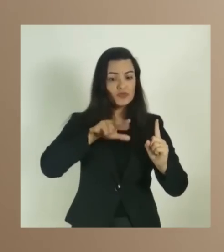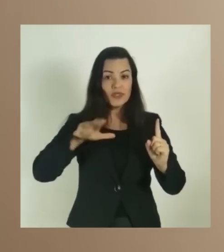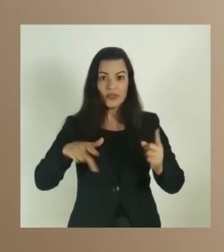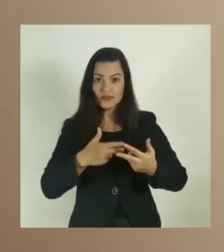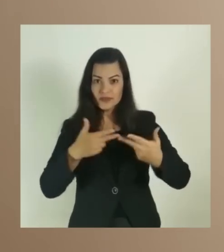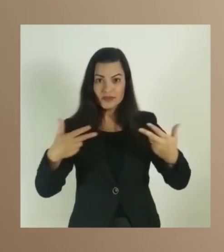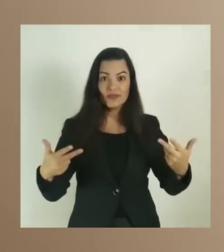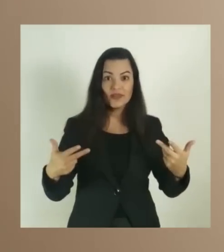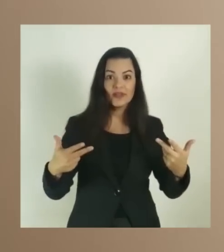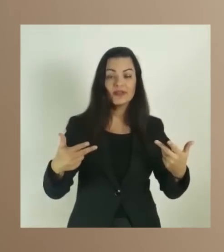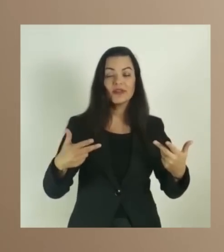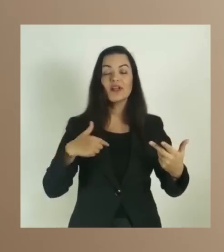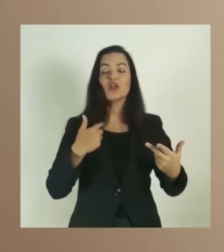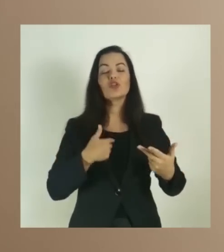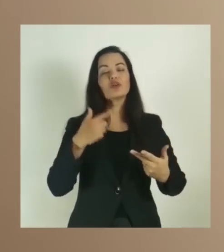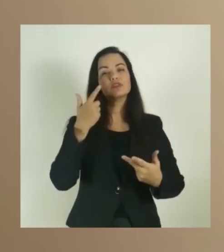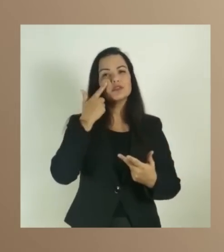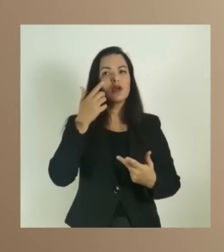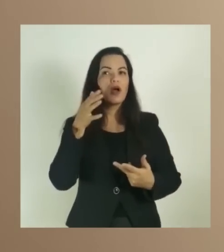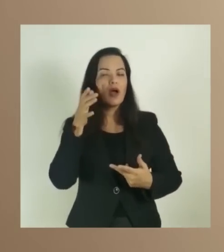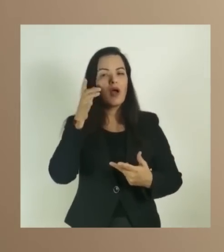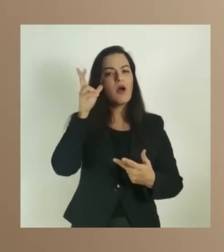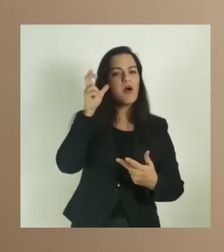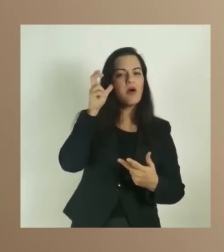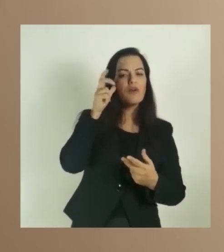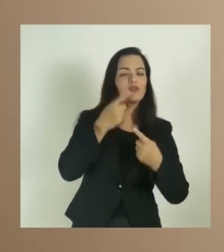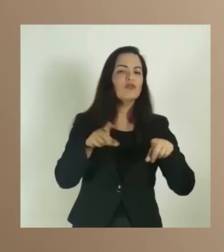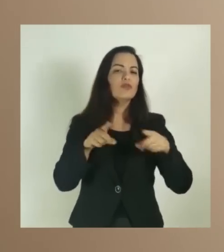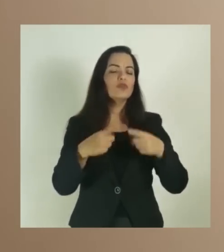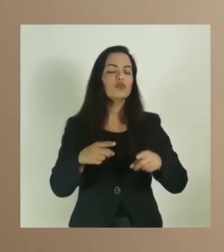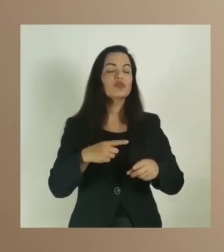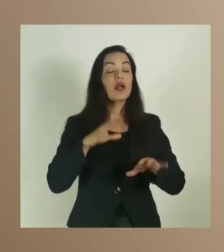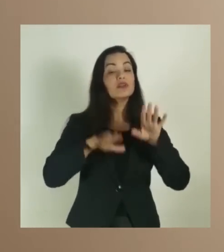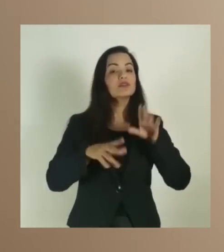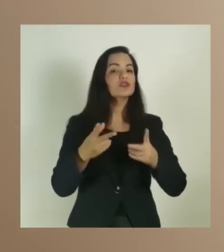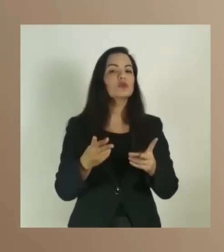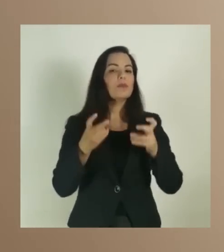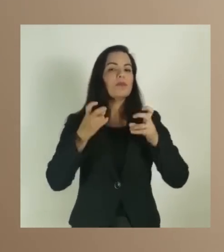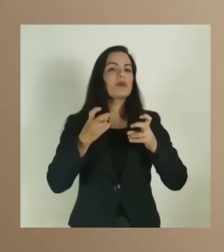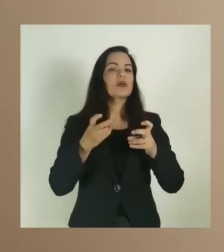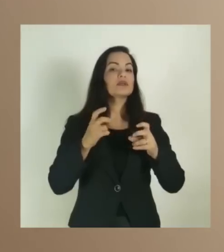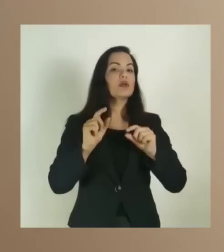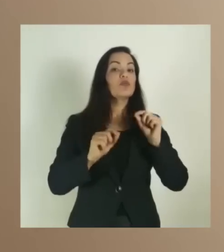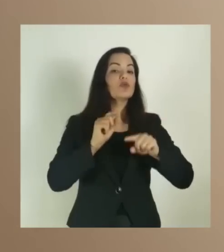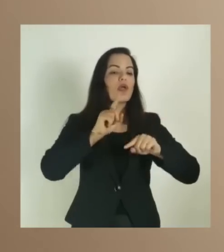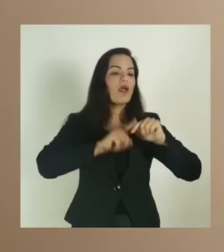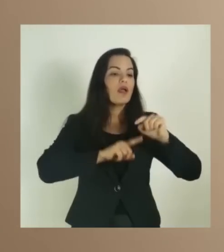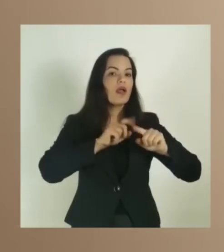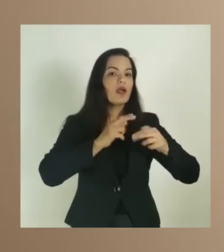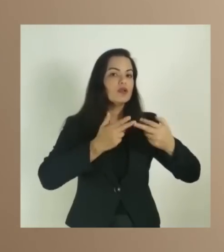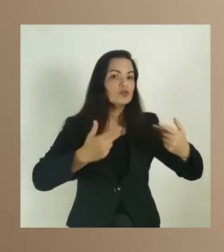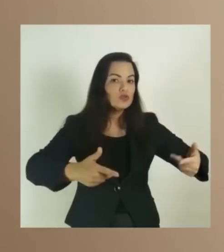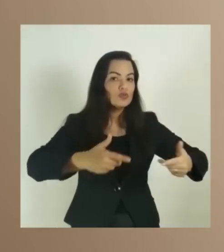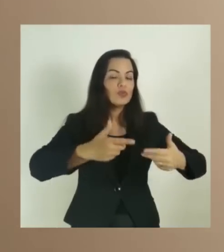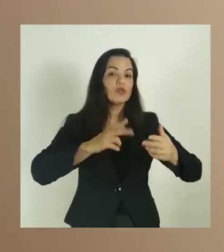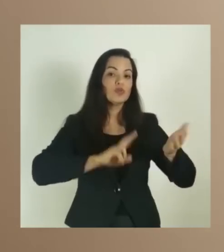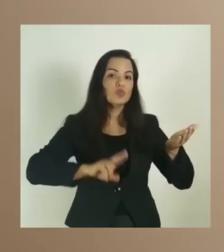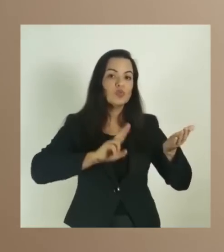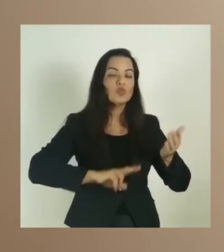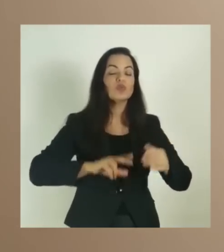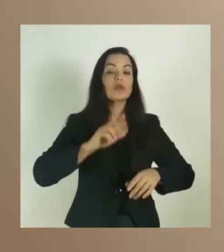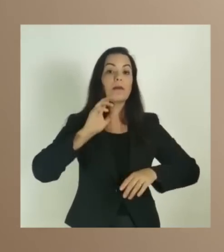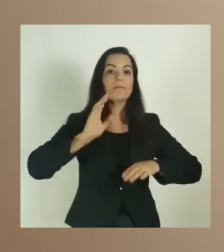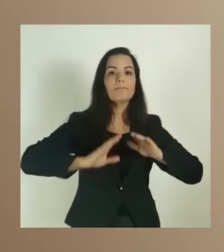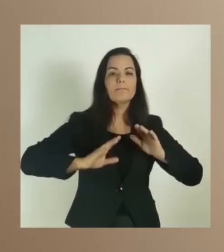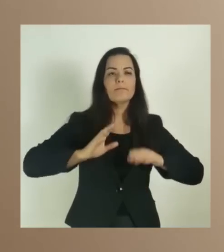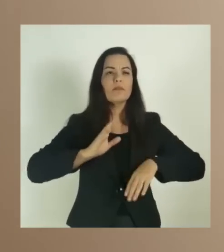nos detalhes que estão presentes nela, como os instrumentos que são usados, a batida da música, que seria o ritmo,